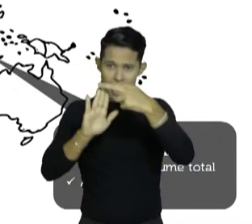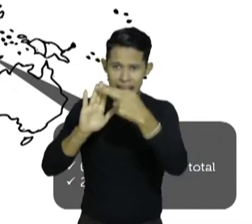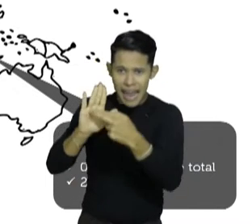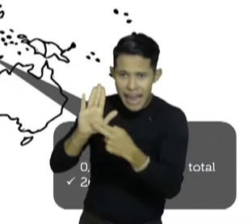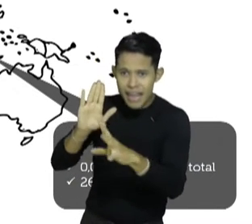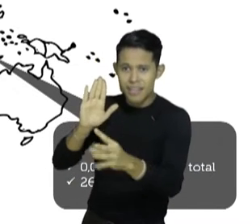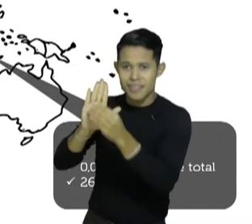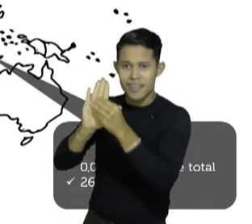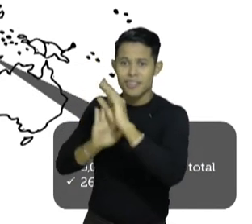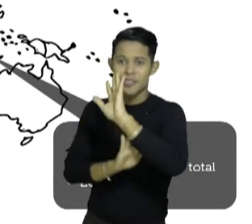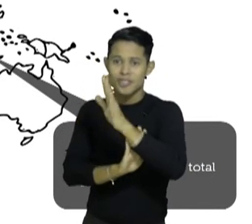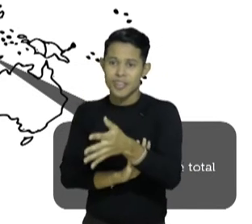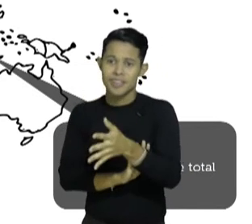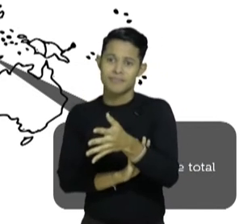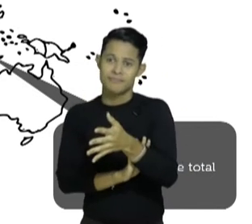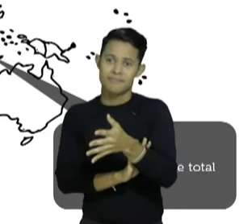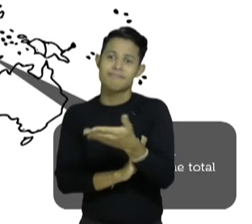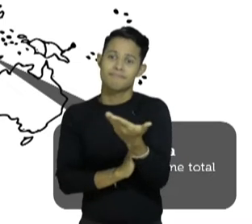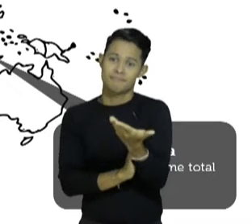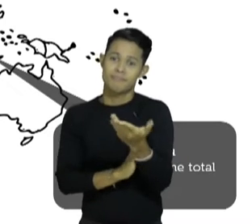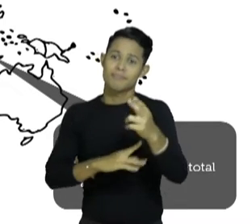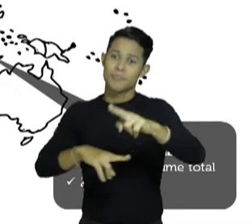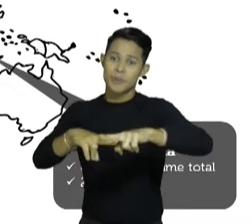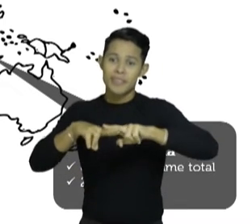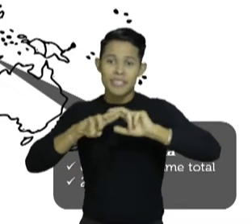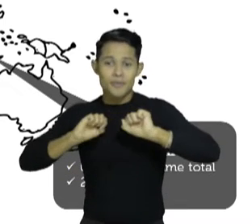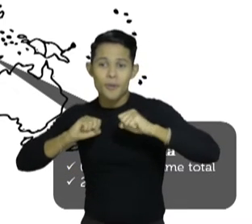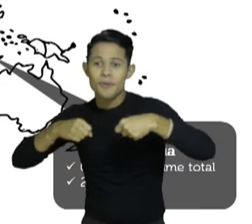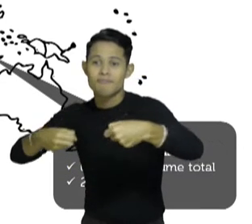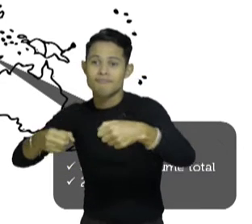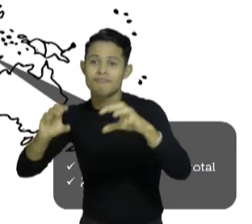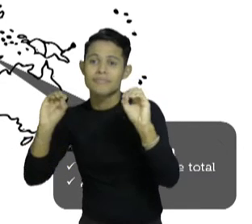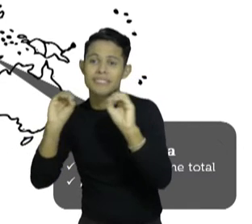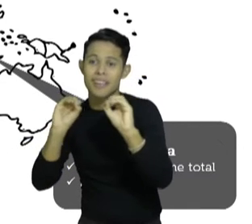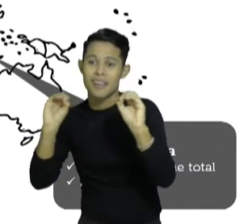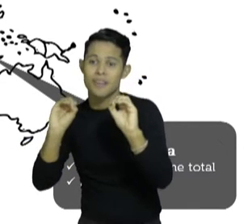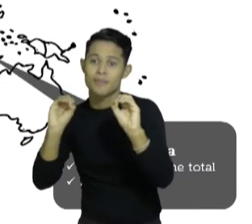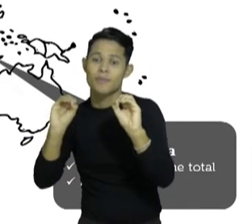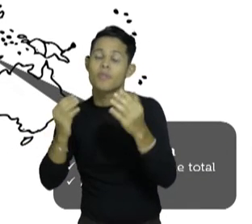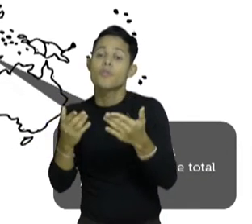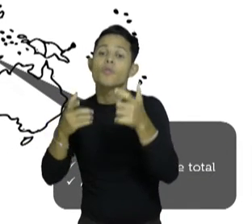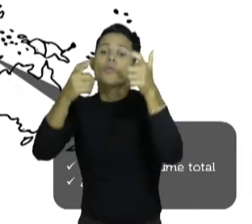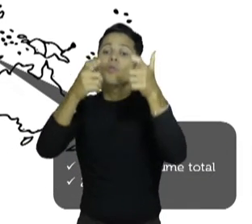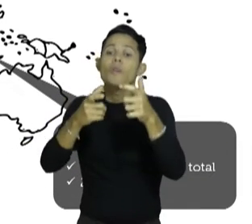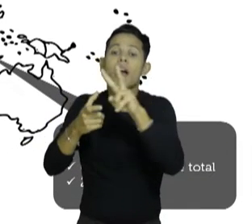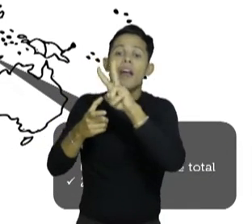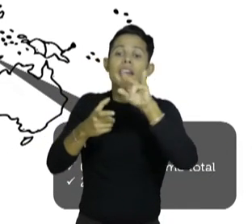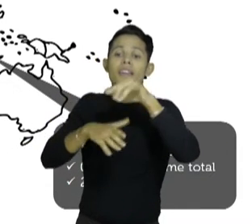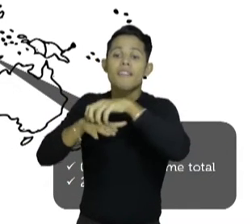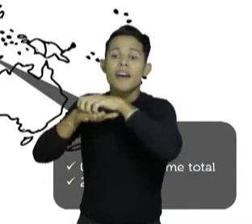então estão gastando esforço Olha onde que vai Nossa produção